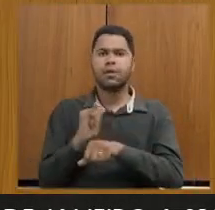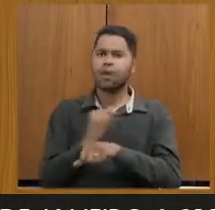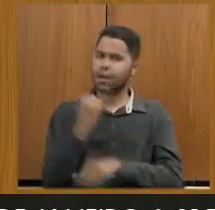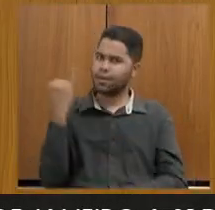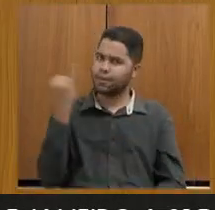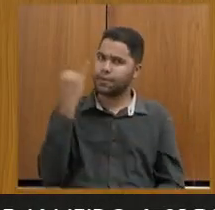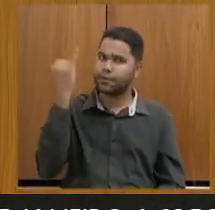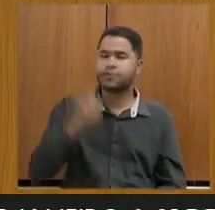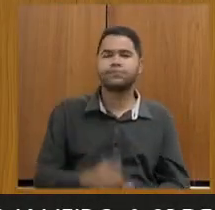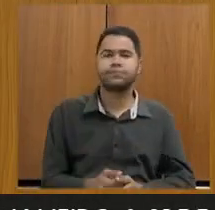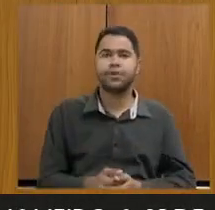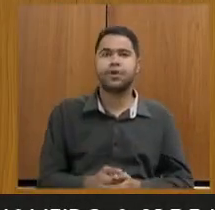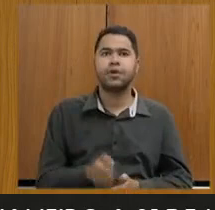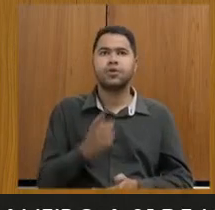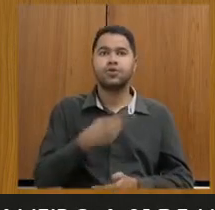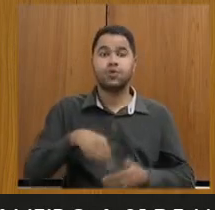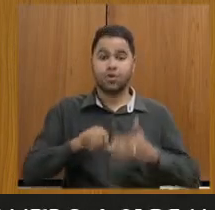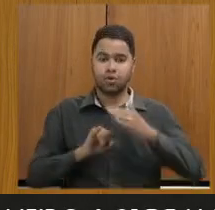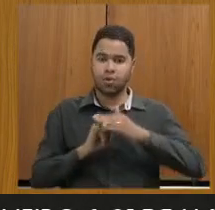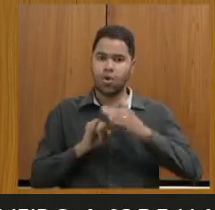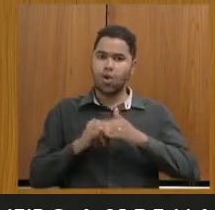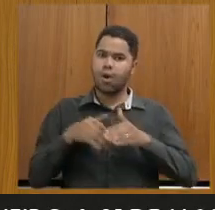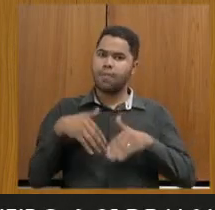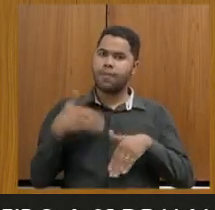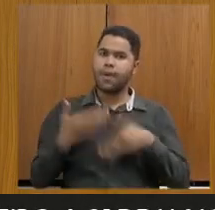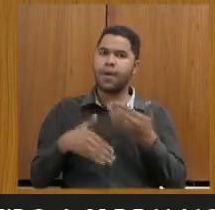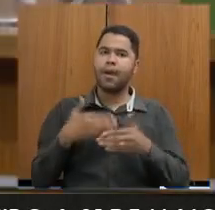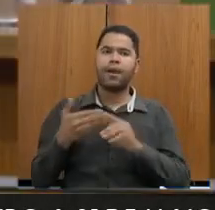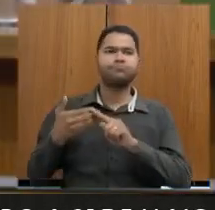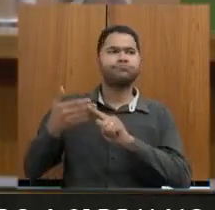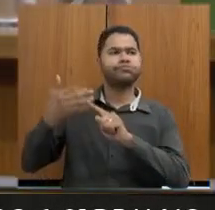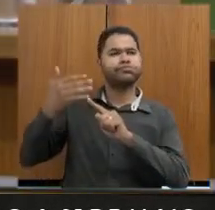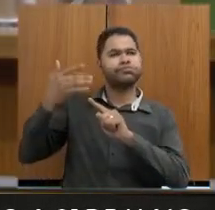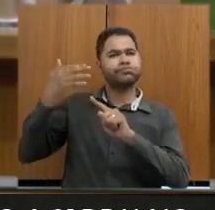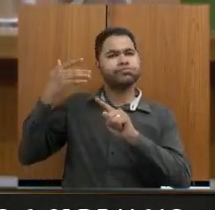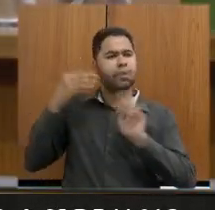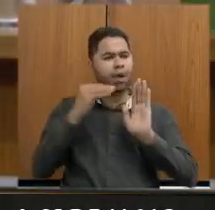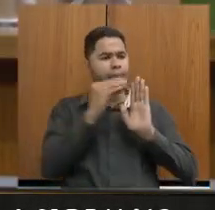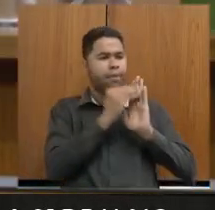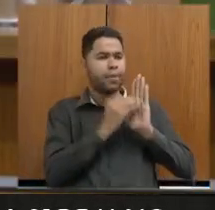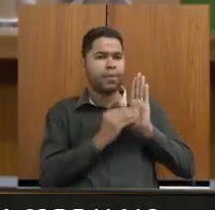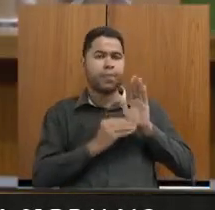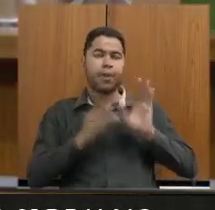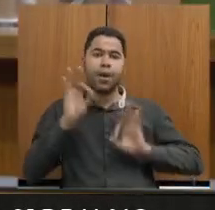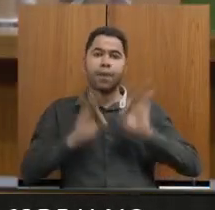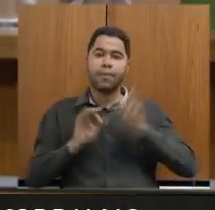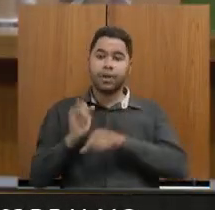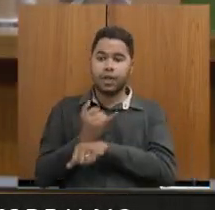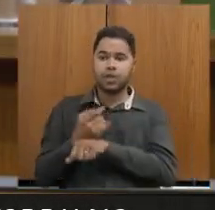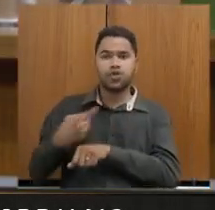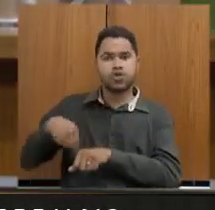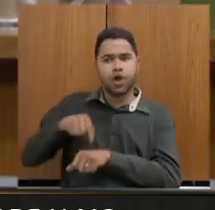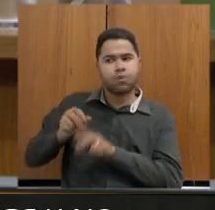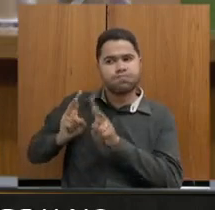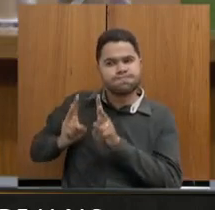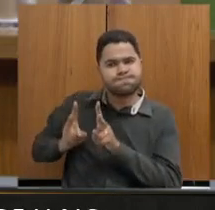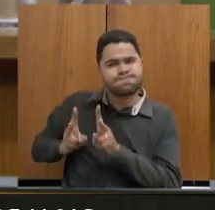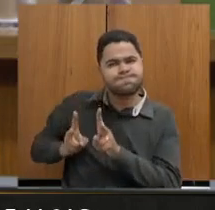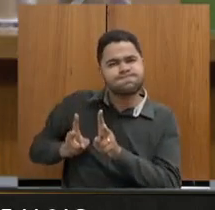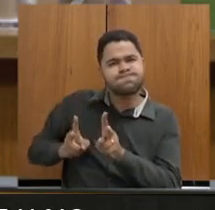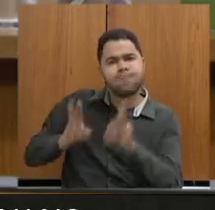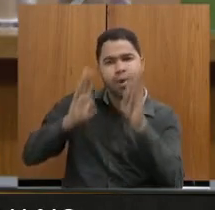muito importante a grandeza da nossa instituição depois que os nossos antepassados colocar um plano estratégico a gente vem seguindo com fidelidade